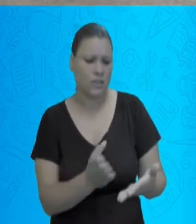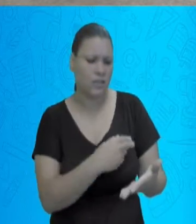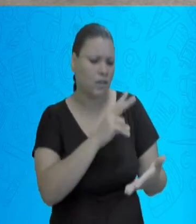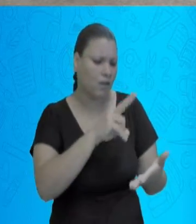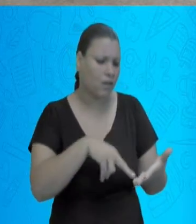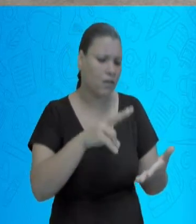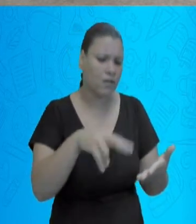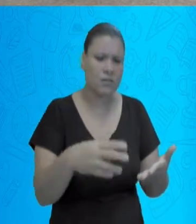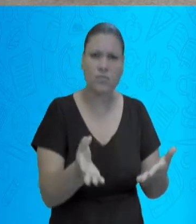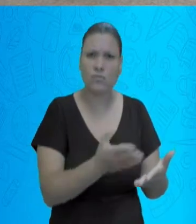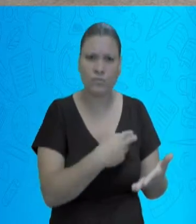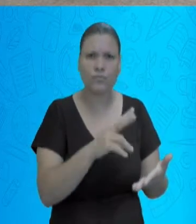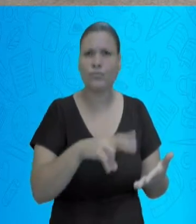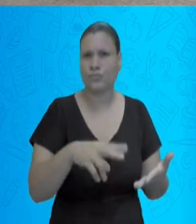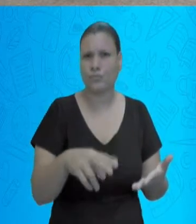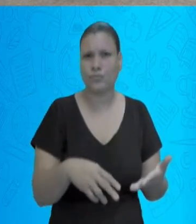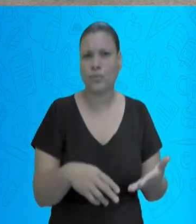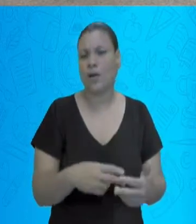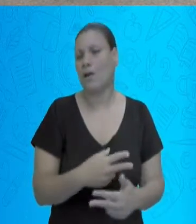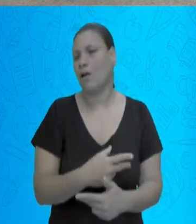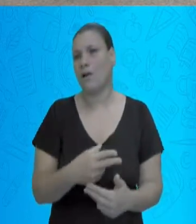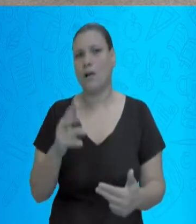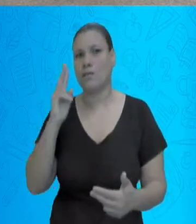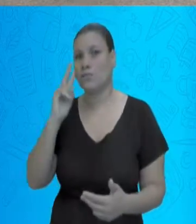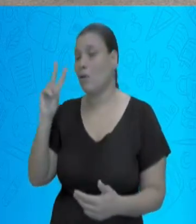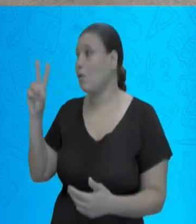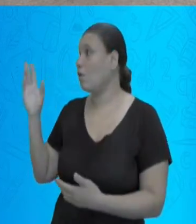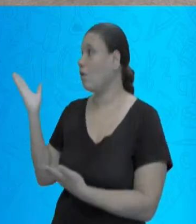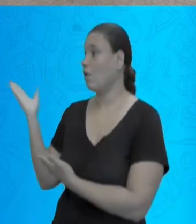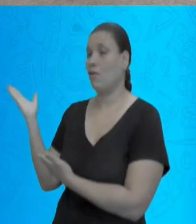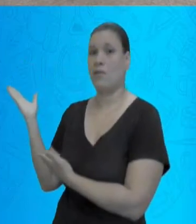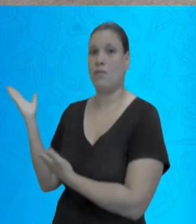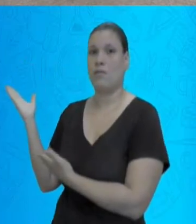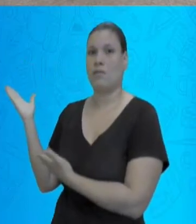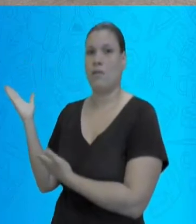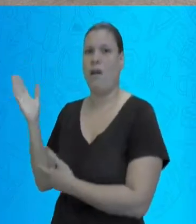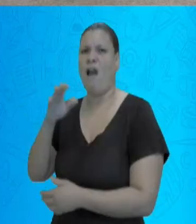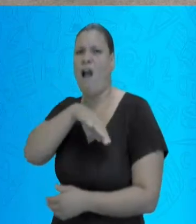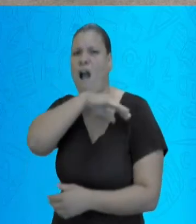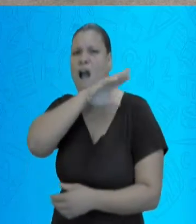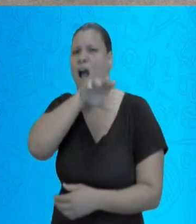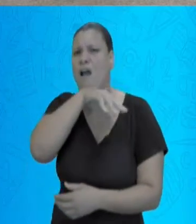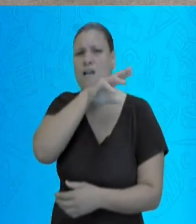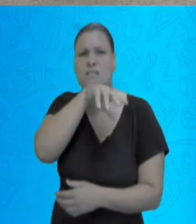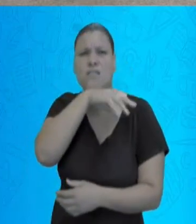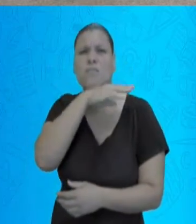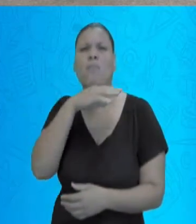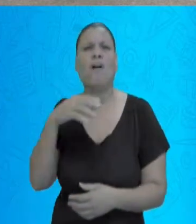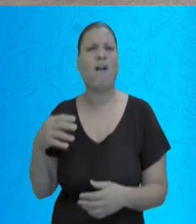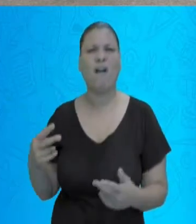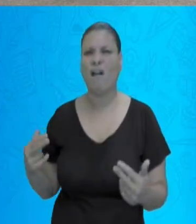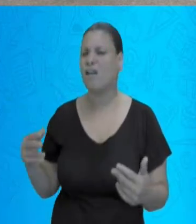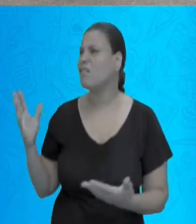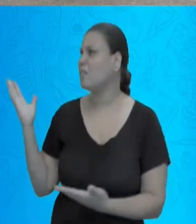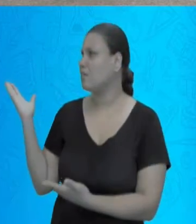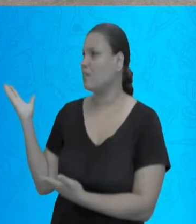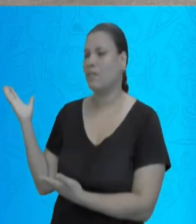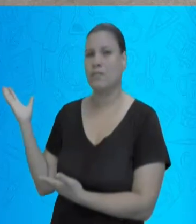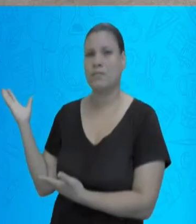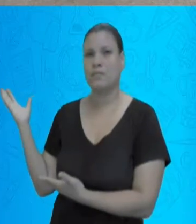empalhados, olha aí, quadro e muito mais. Então tinham coleções de vários tipos, não era só um tipo de